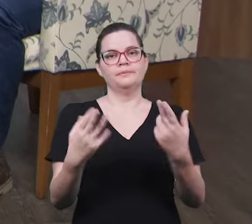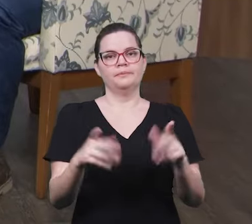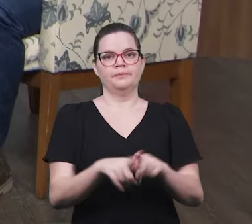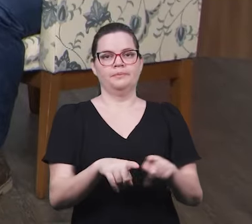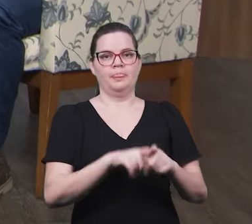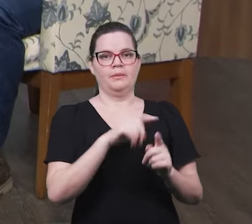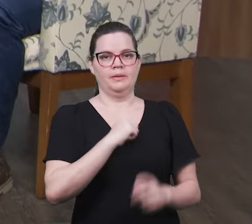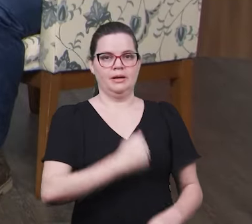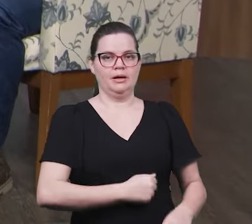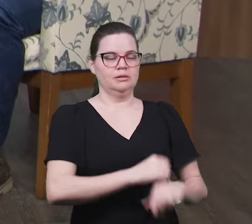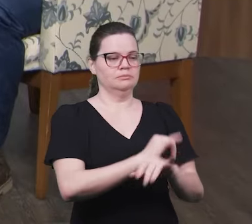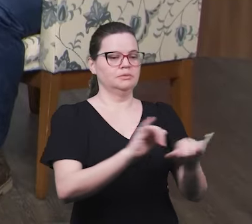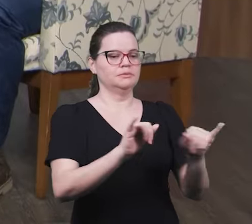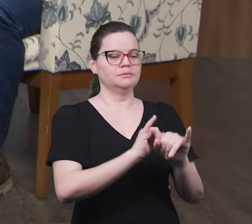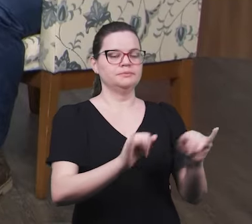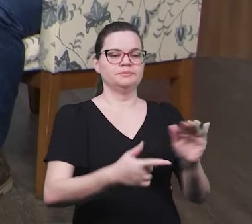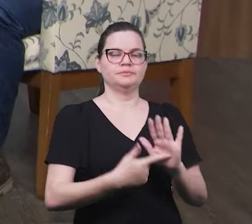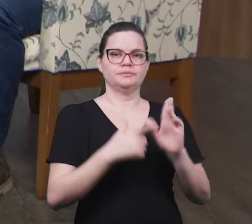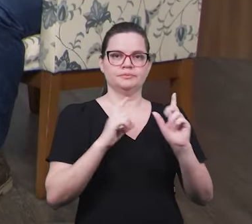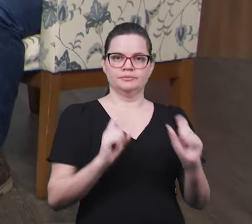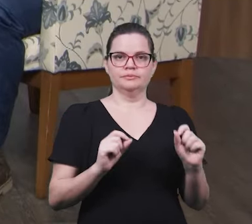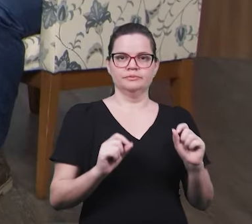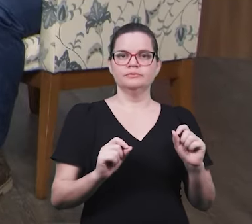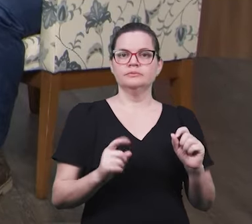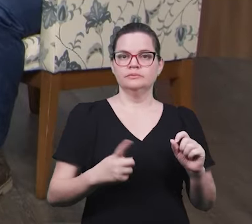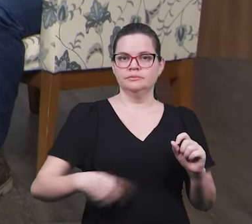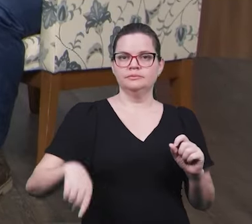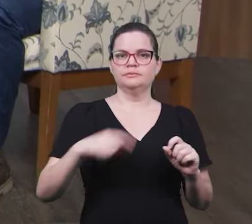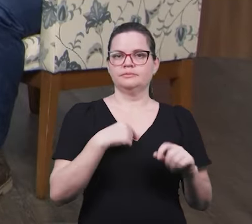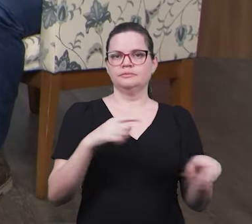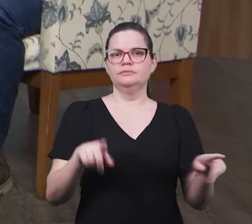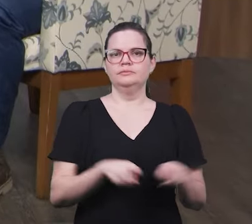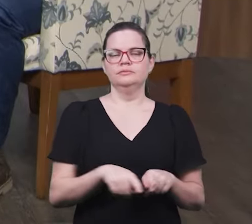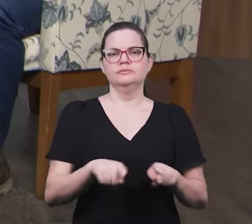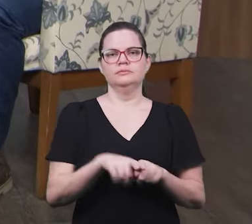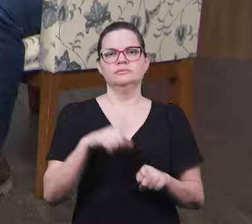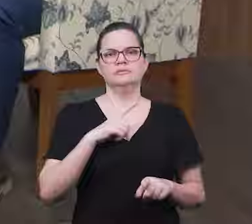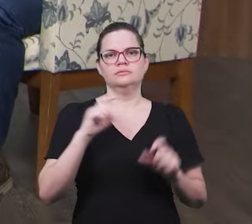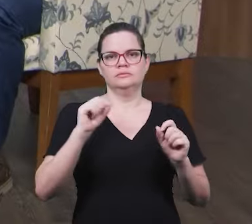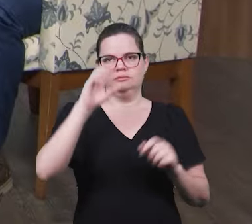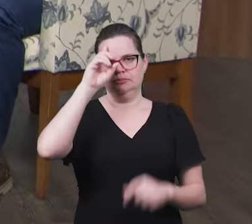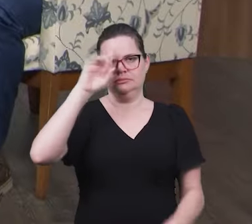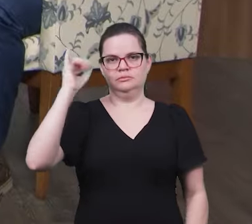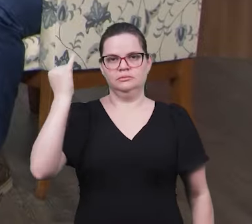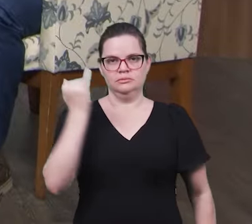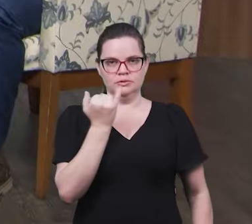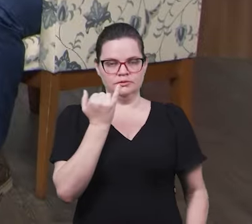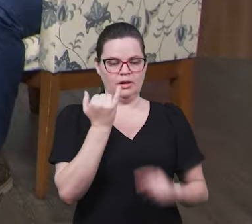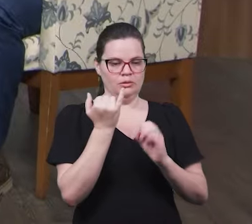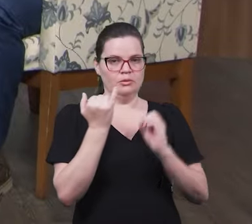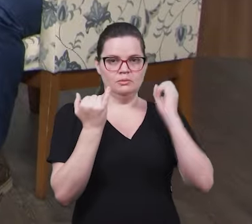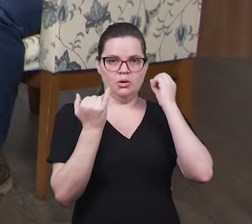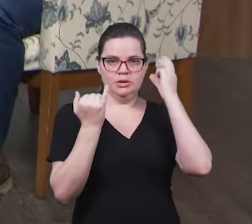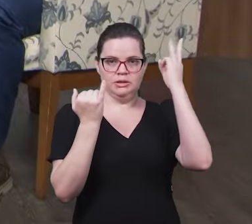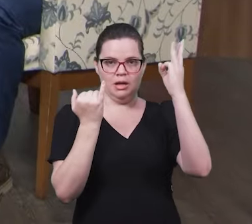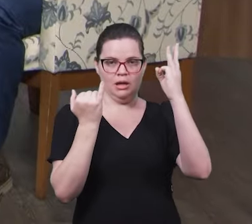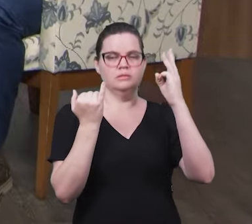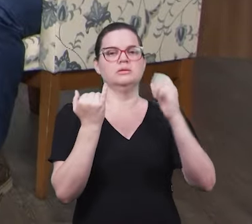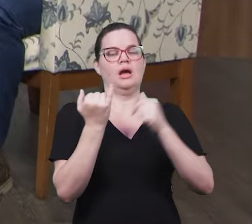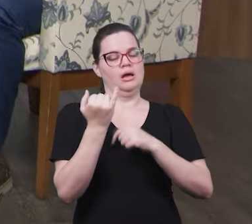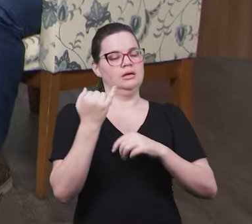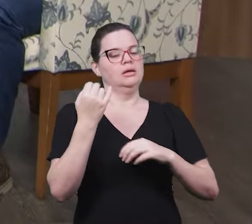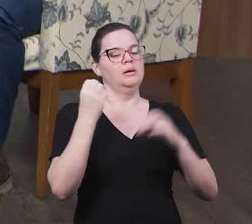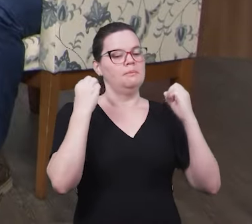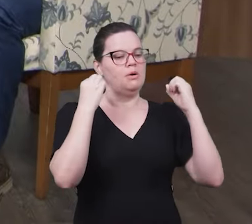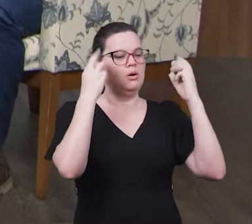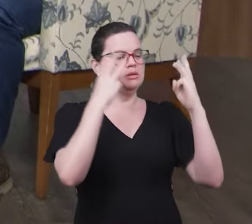que ele estava também de posse daquilo que Moisés recebeu e estava em comunhão